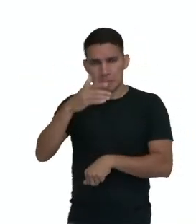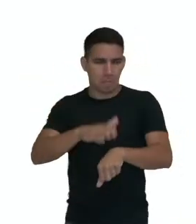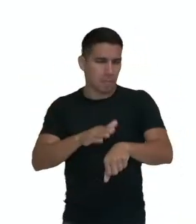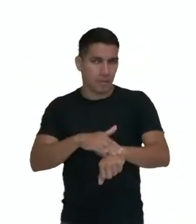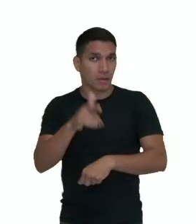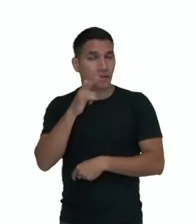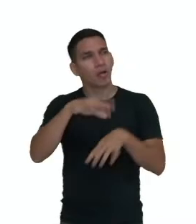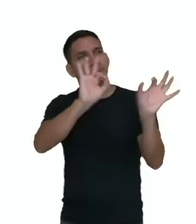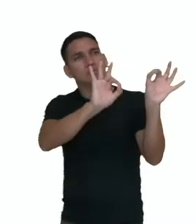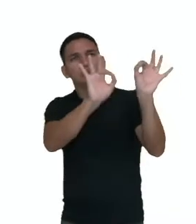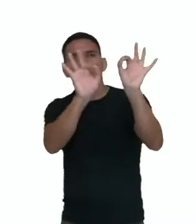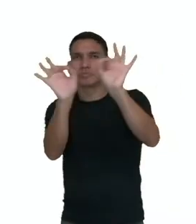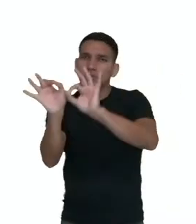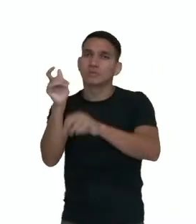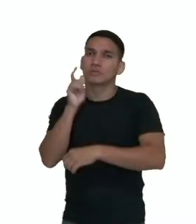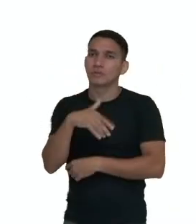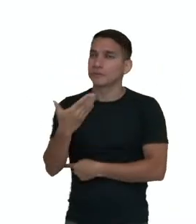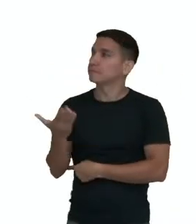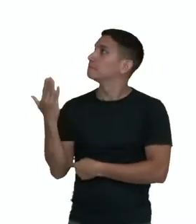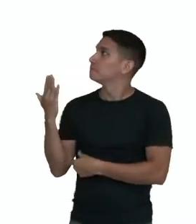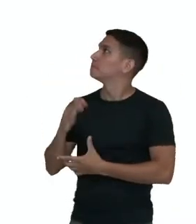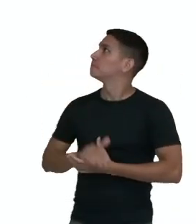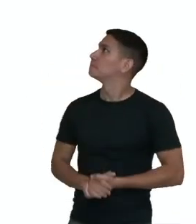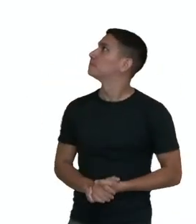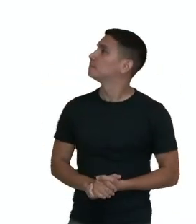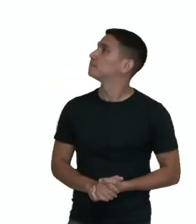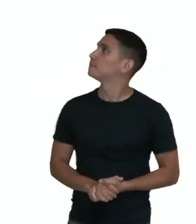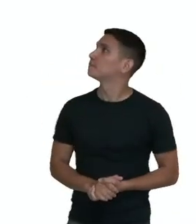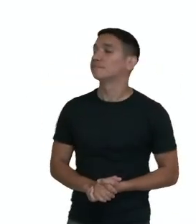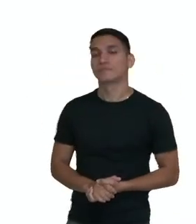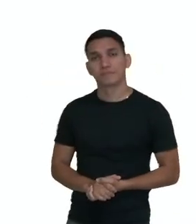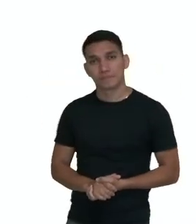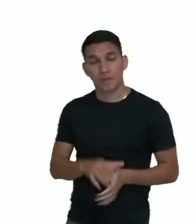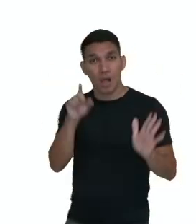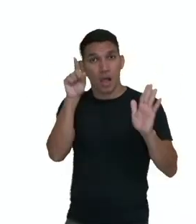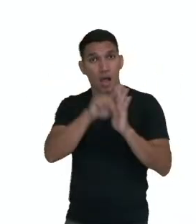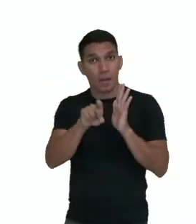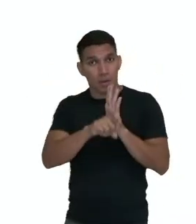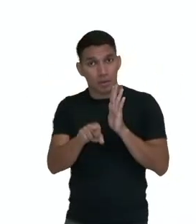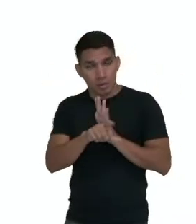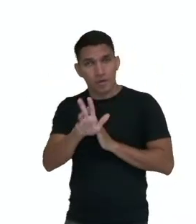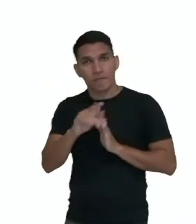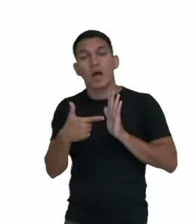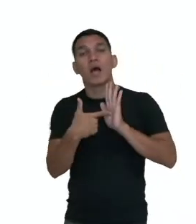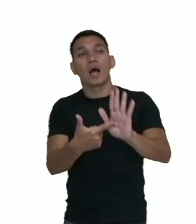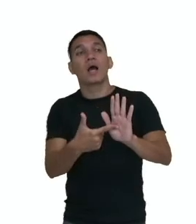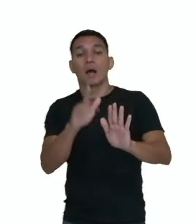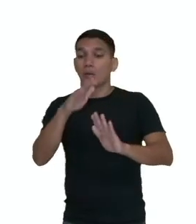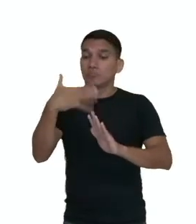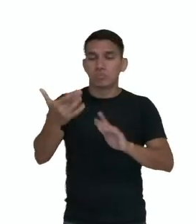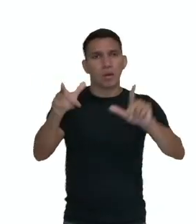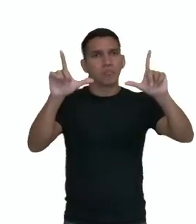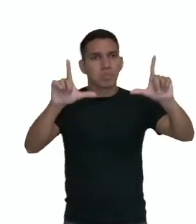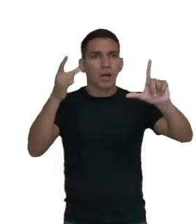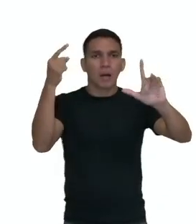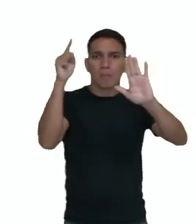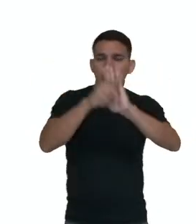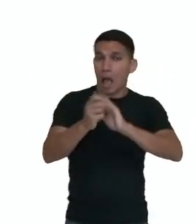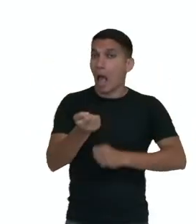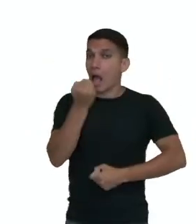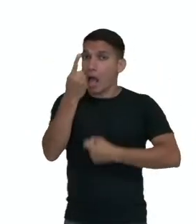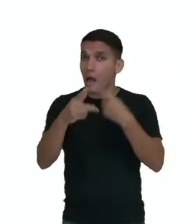nos acompanhando através da videoaula. As perguntas elas vão aparecer na tela em sequência. Algumas